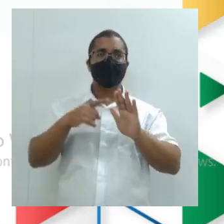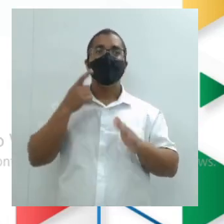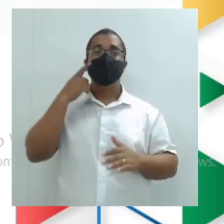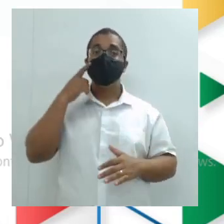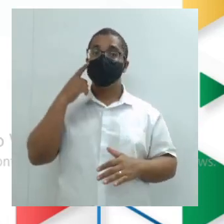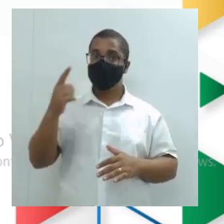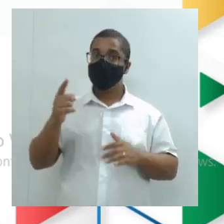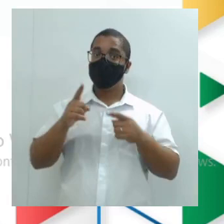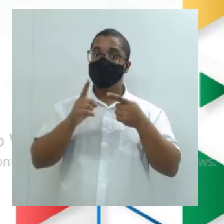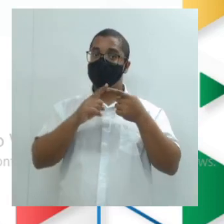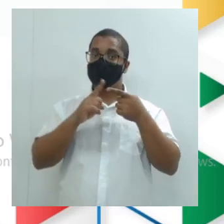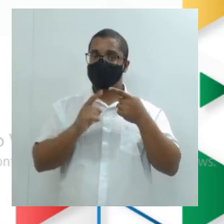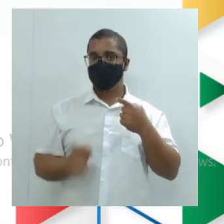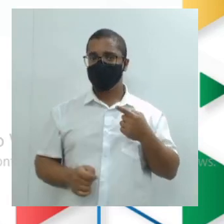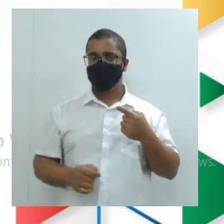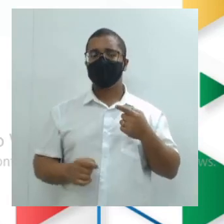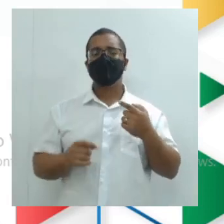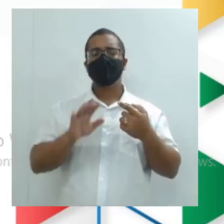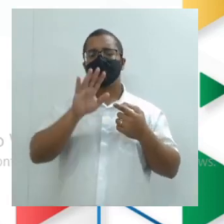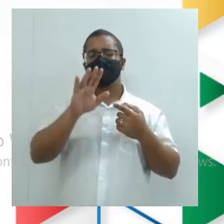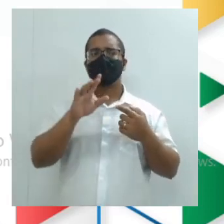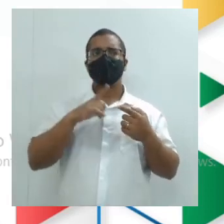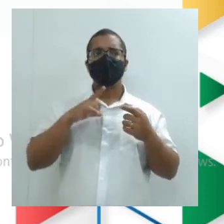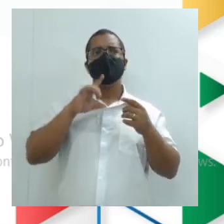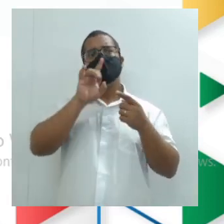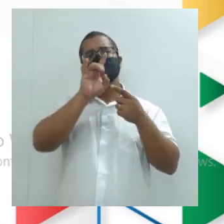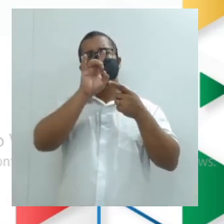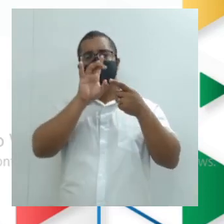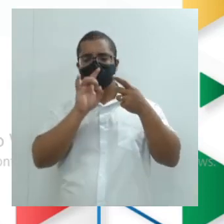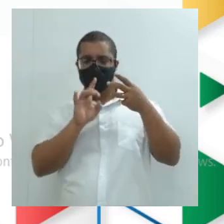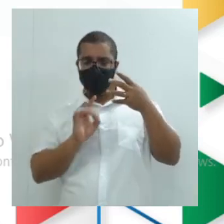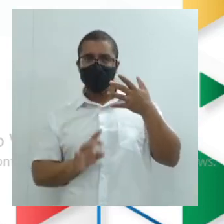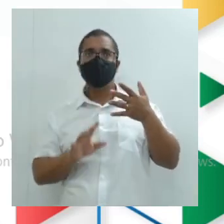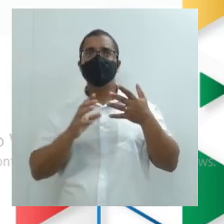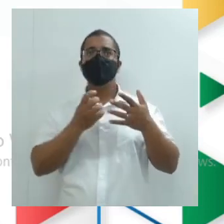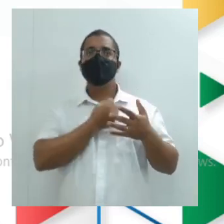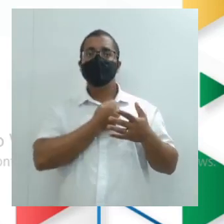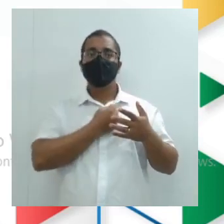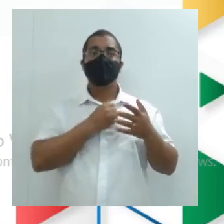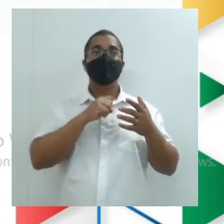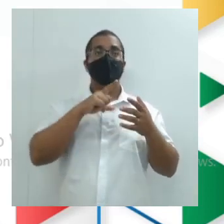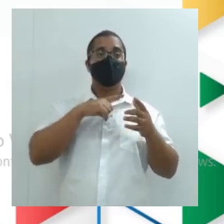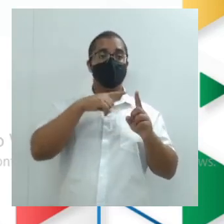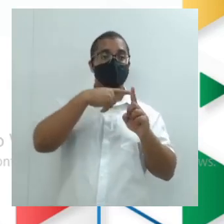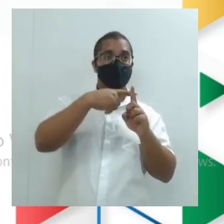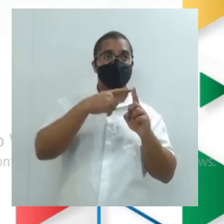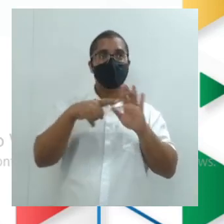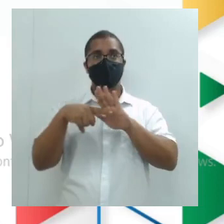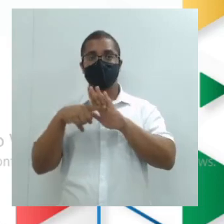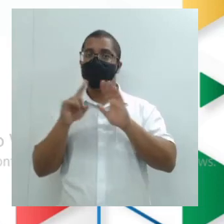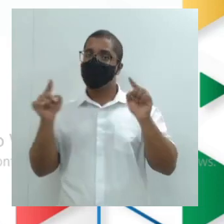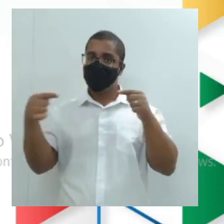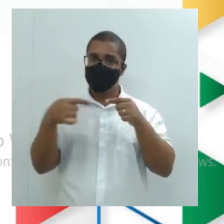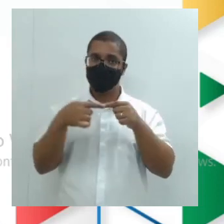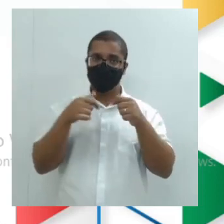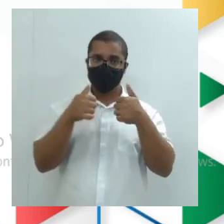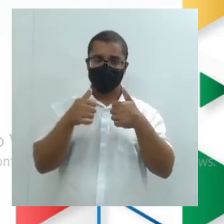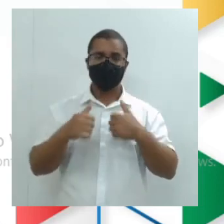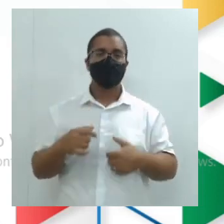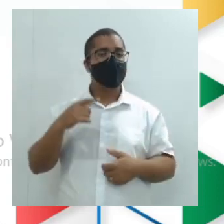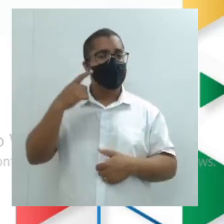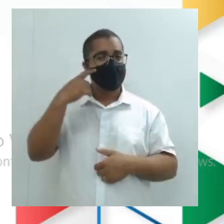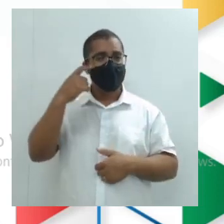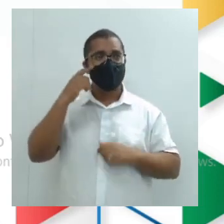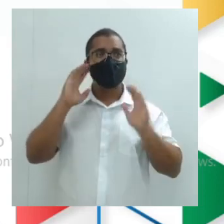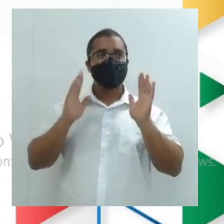para referenciar. Em cada caso, eu escreva o número inteiro, positivo ou negativo, correspondente. Tá?